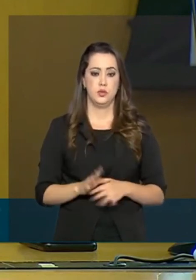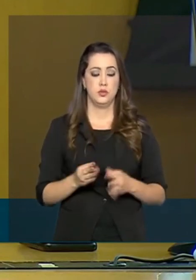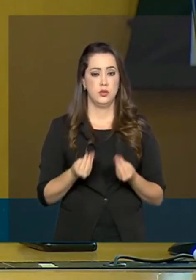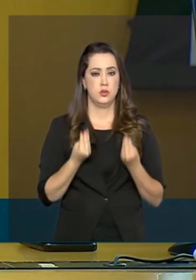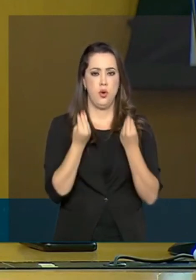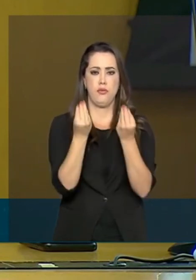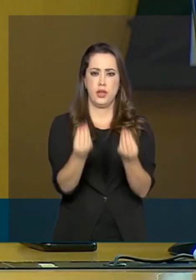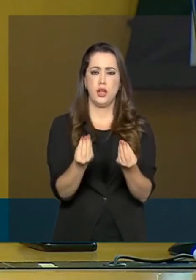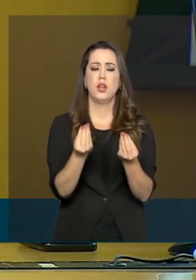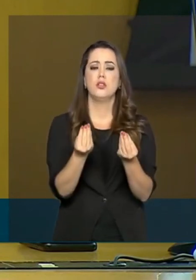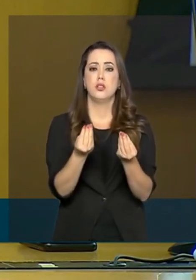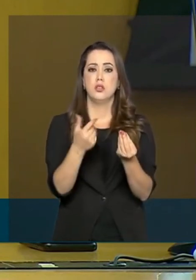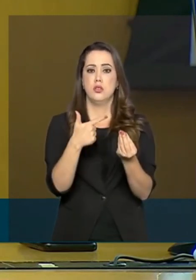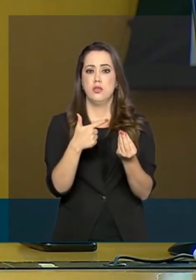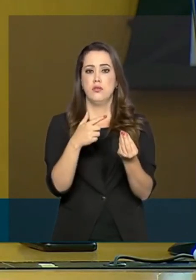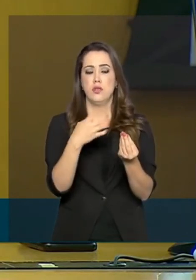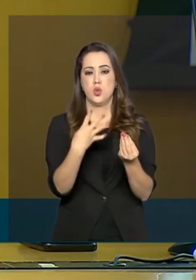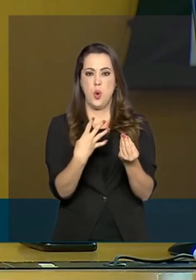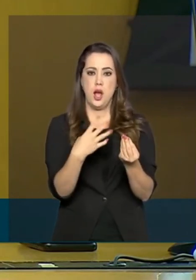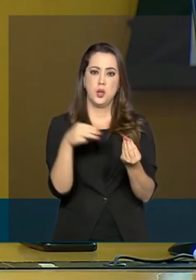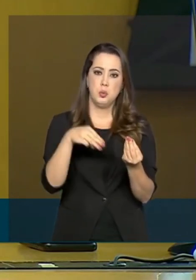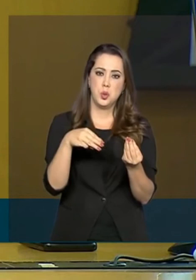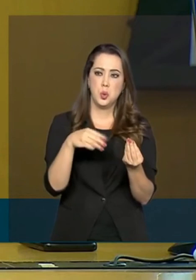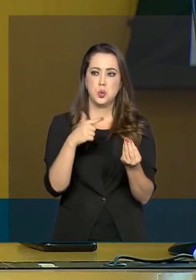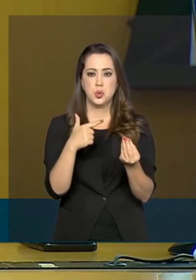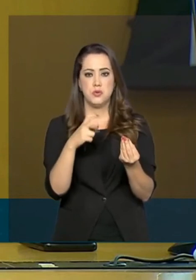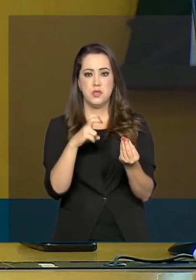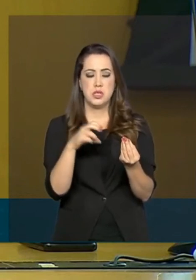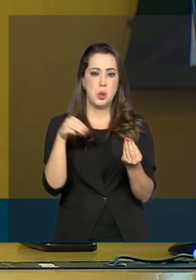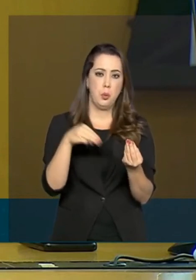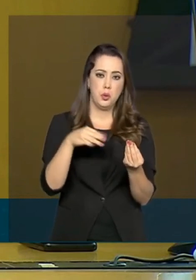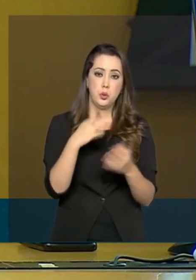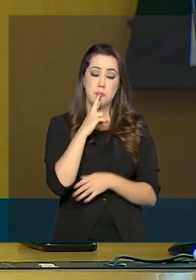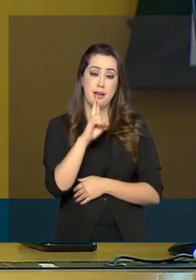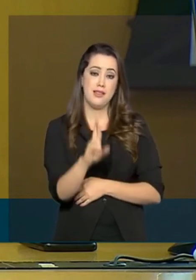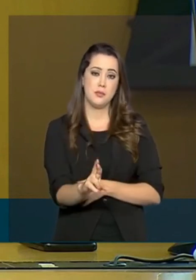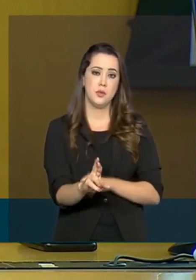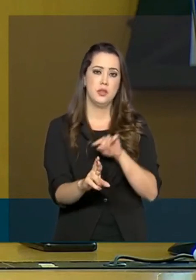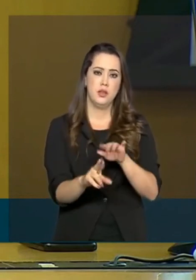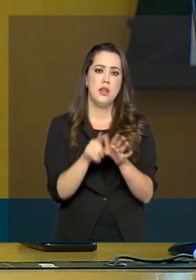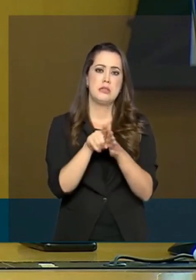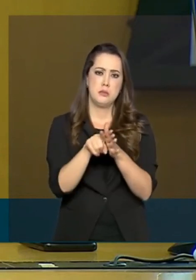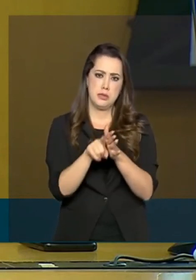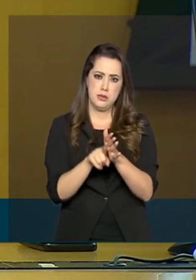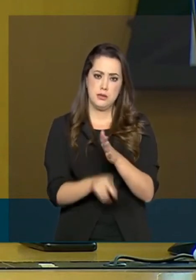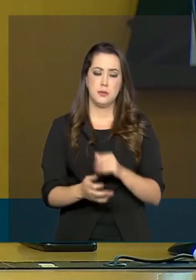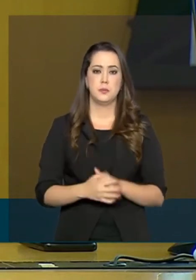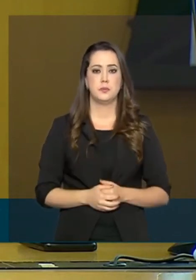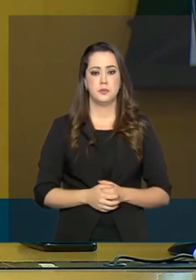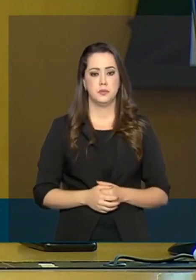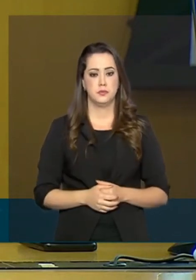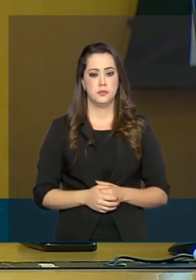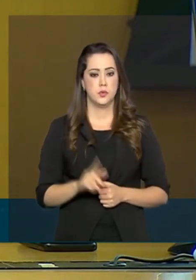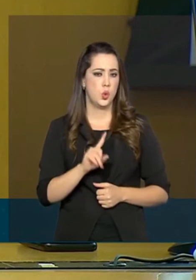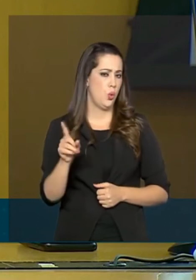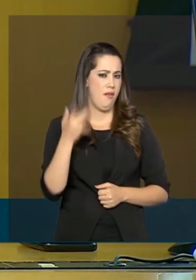dedicando 24 a 25 minutos, em média, para responder a essa pesquisa.